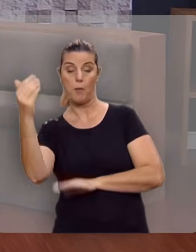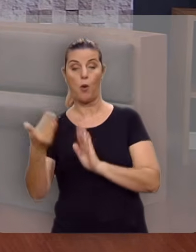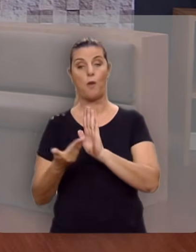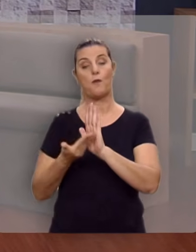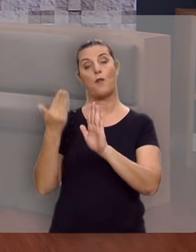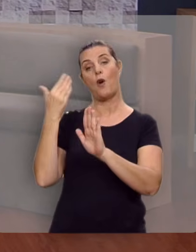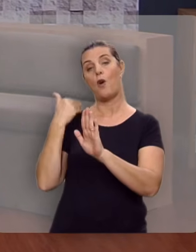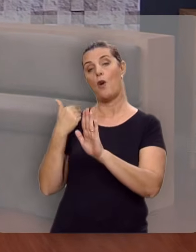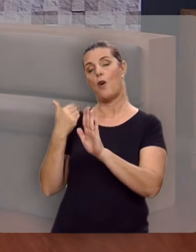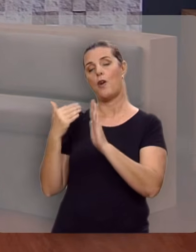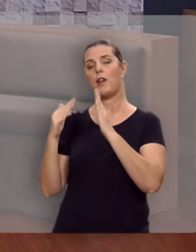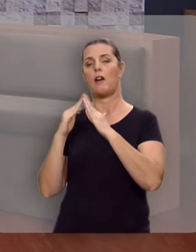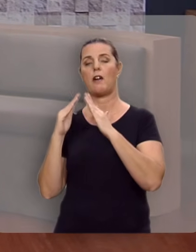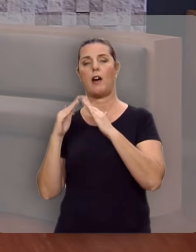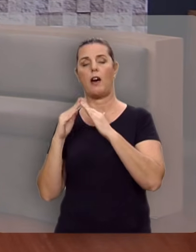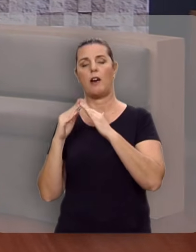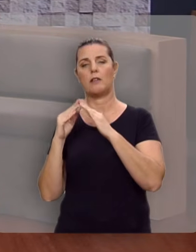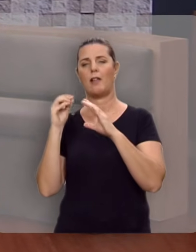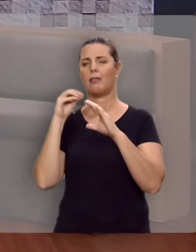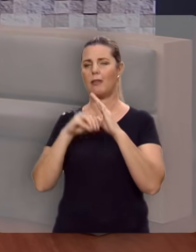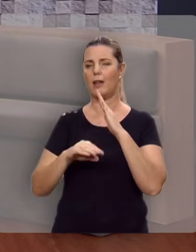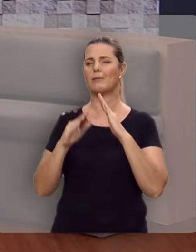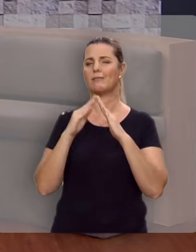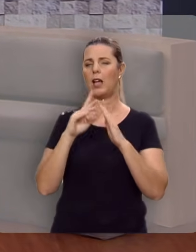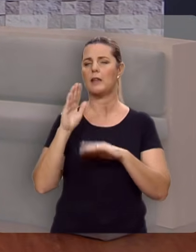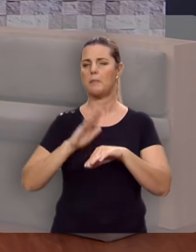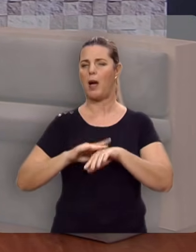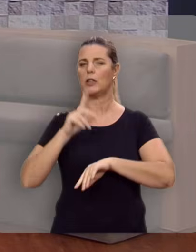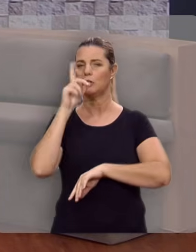de casa do que dentro de casa.